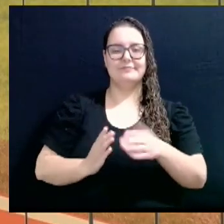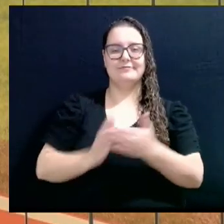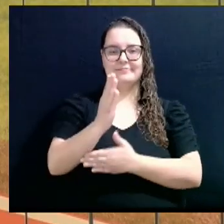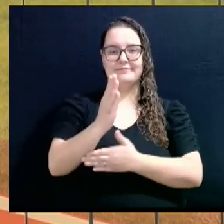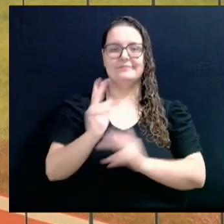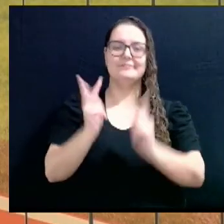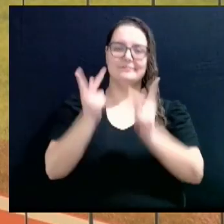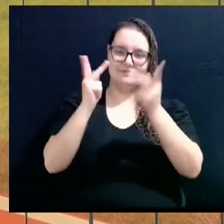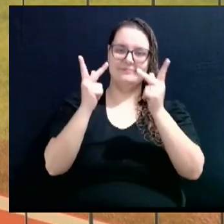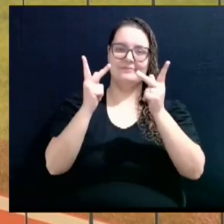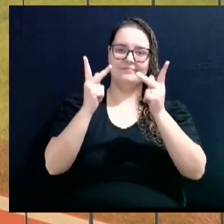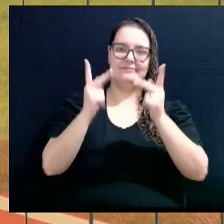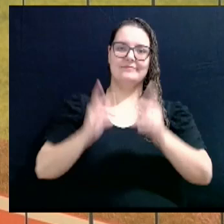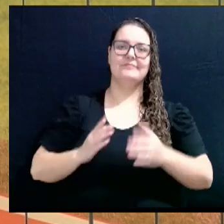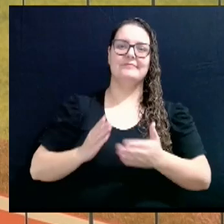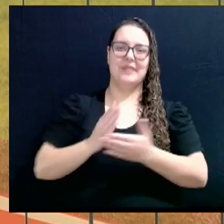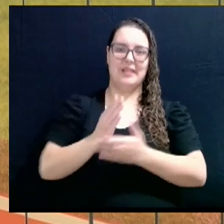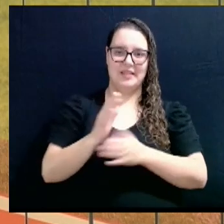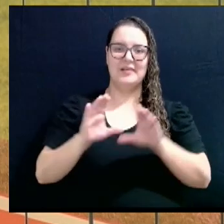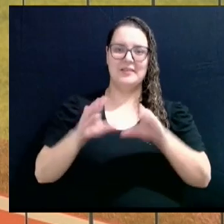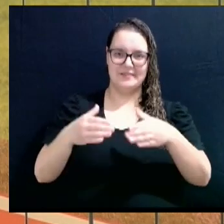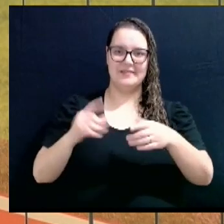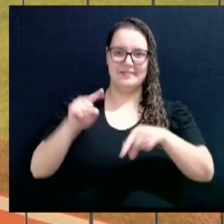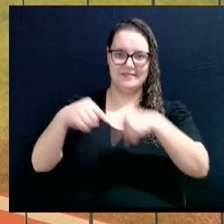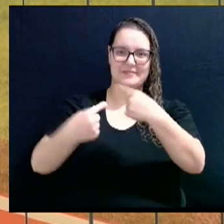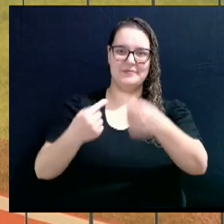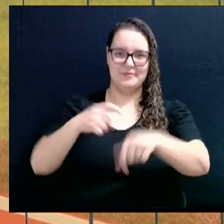a classificação à próxima fase.